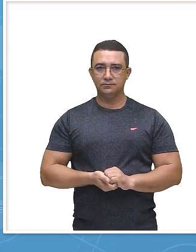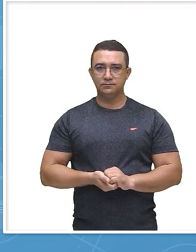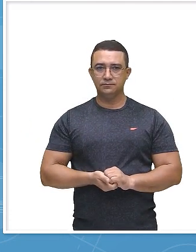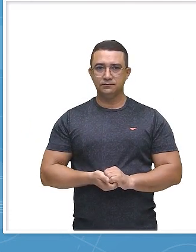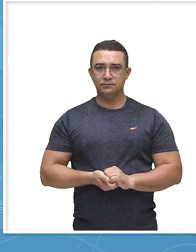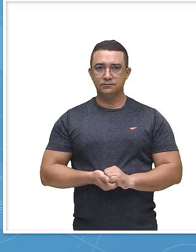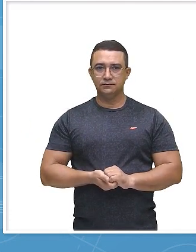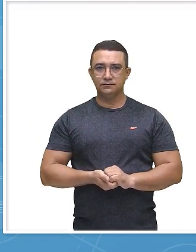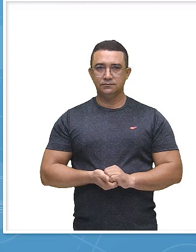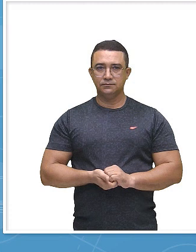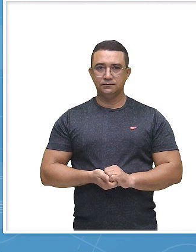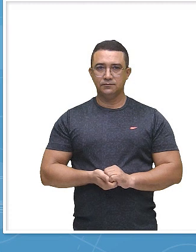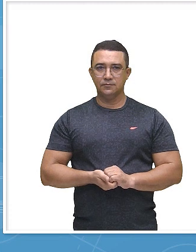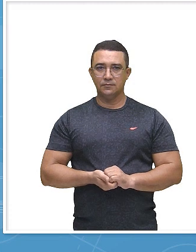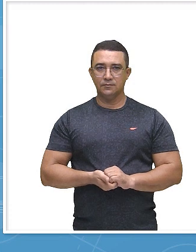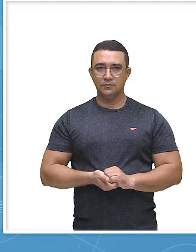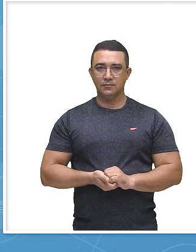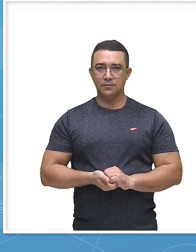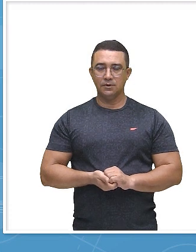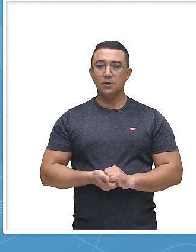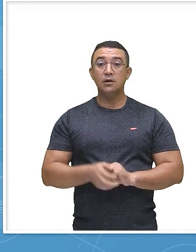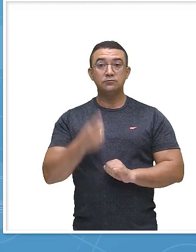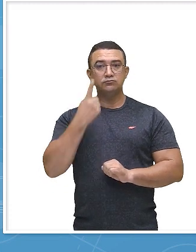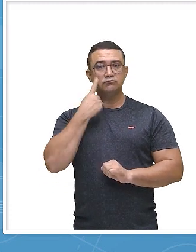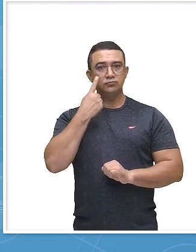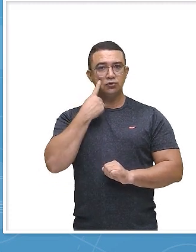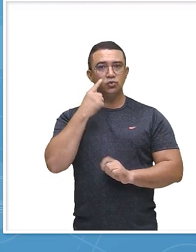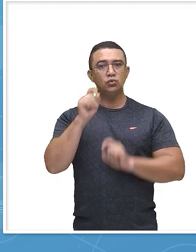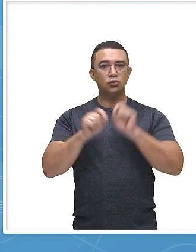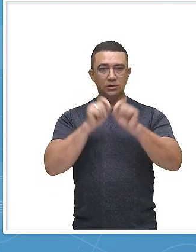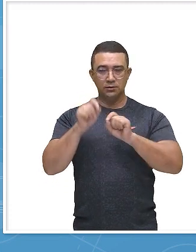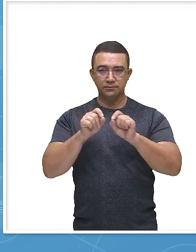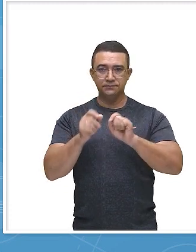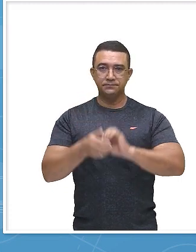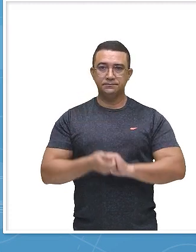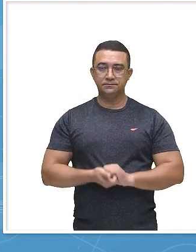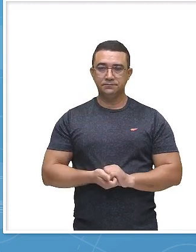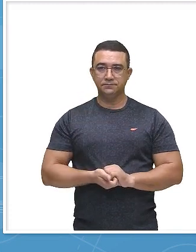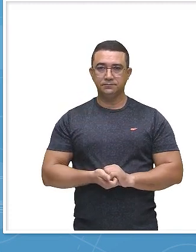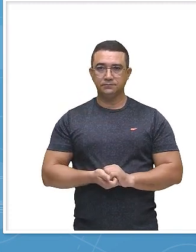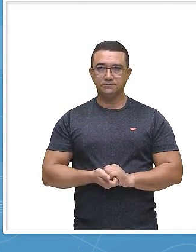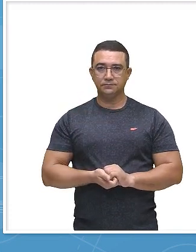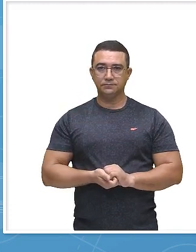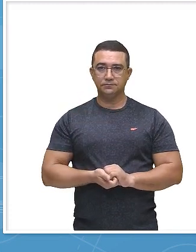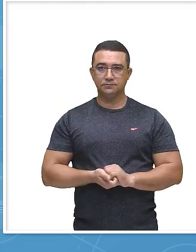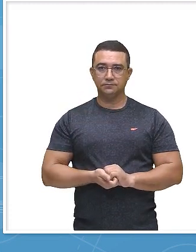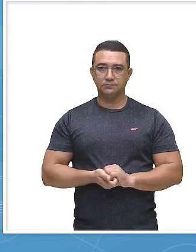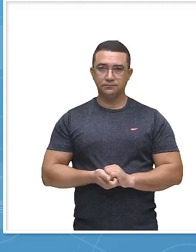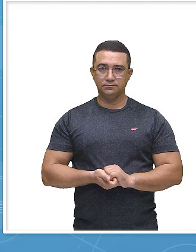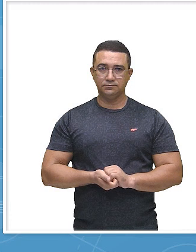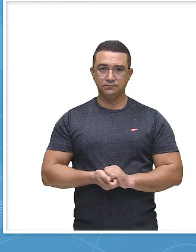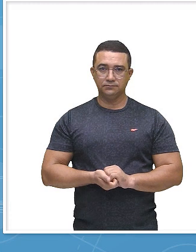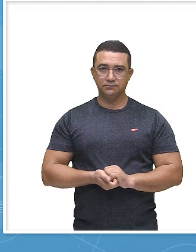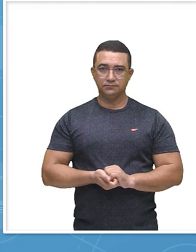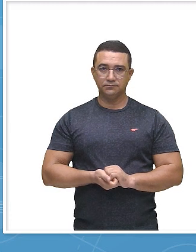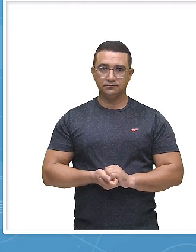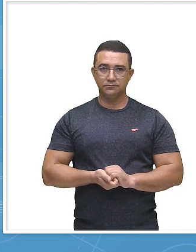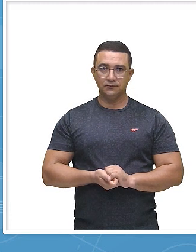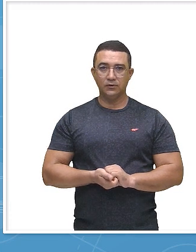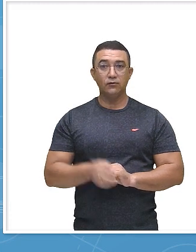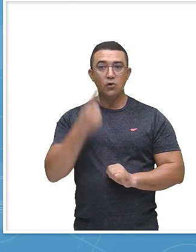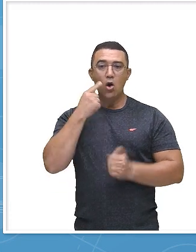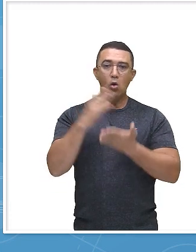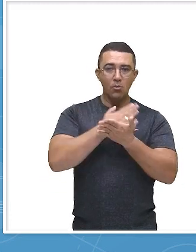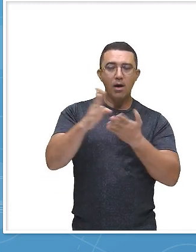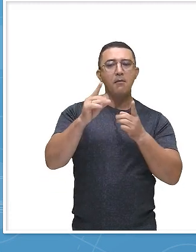voltando para a primeira. Ok. Você viu destacado, vamos voltar. Você viu destacado aqui estas